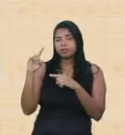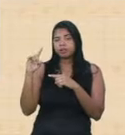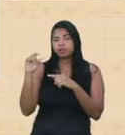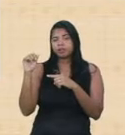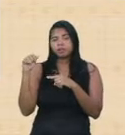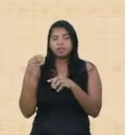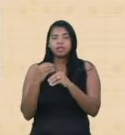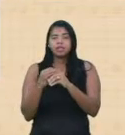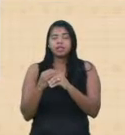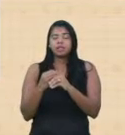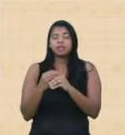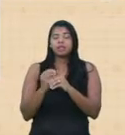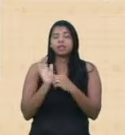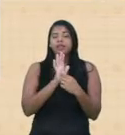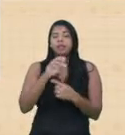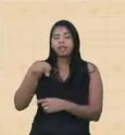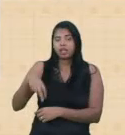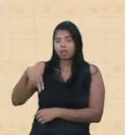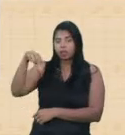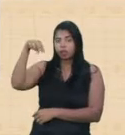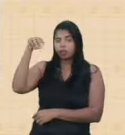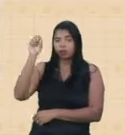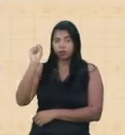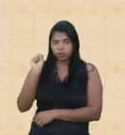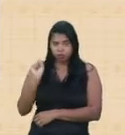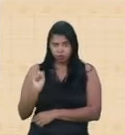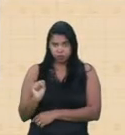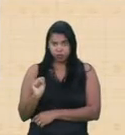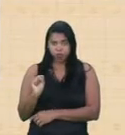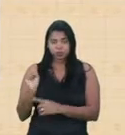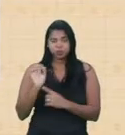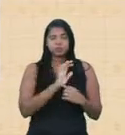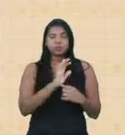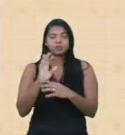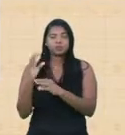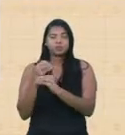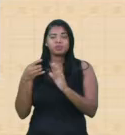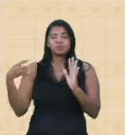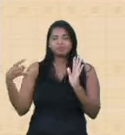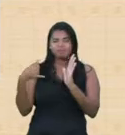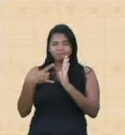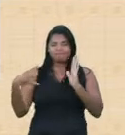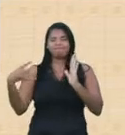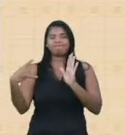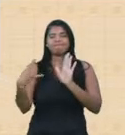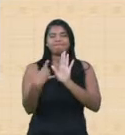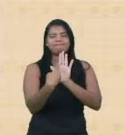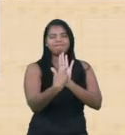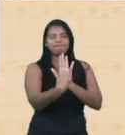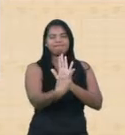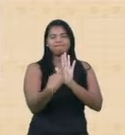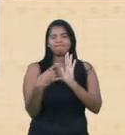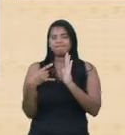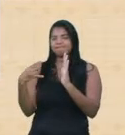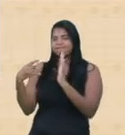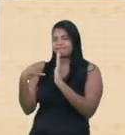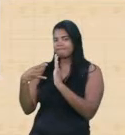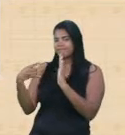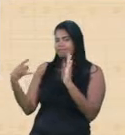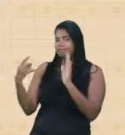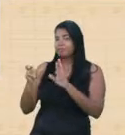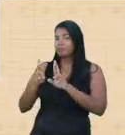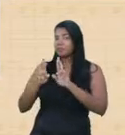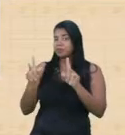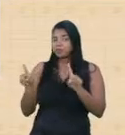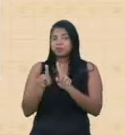sul. E o que acontece é que esses polos, eles vão ser atraídos quando eles forem diferentes. Então, da mesma